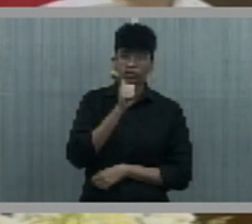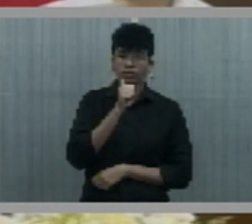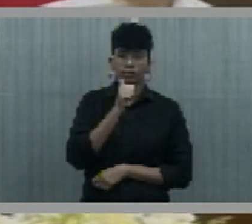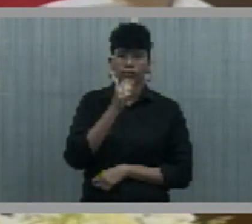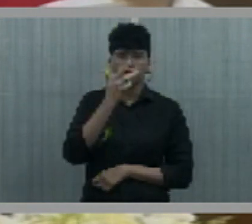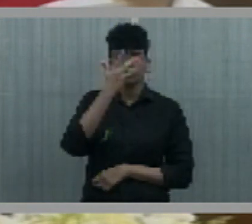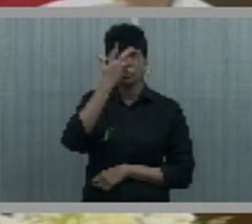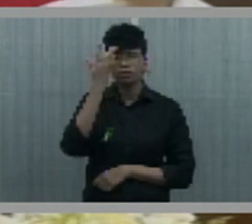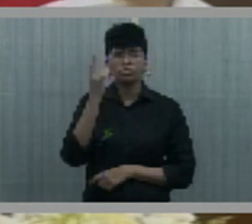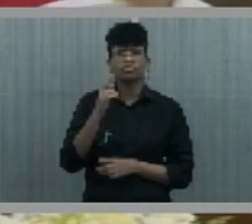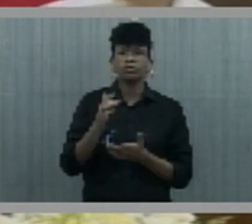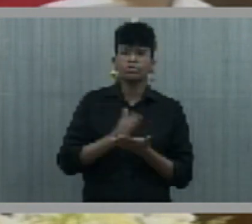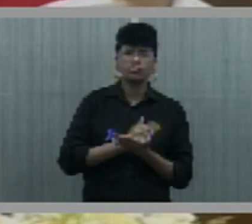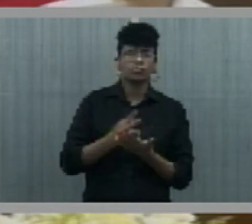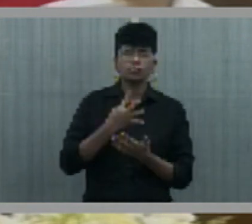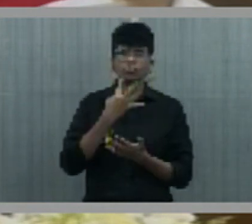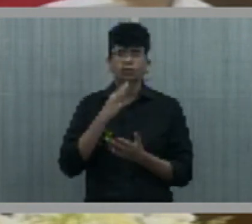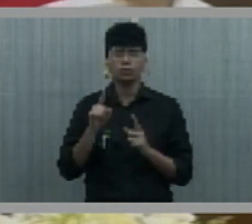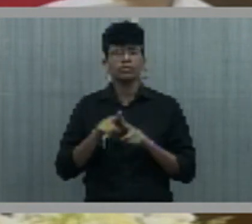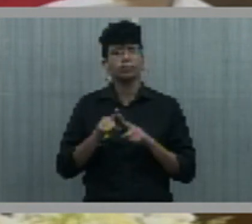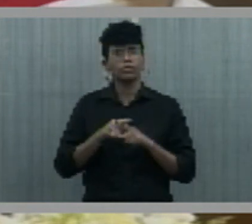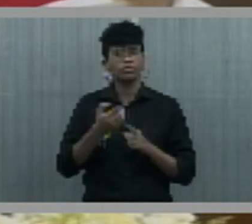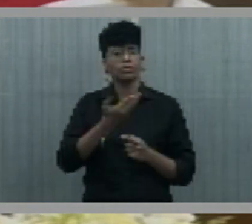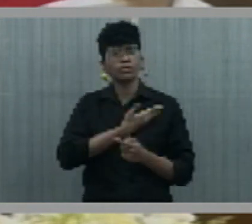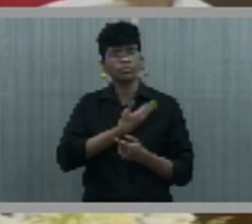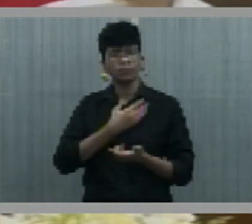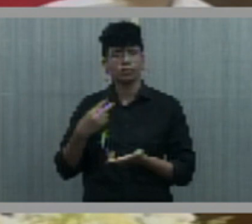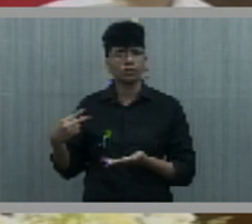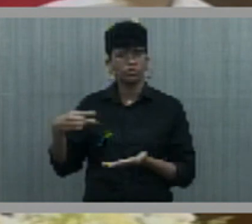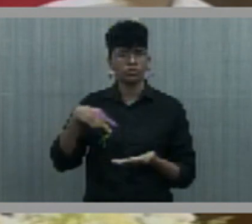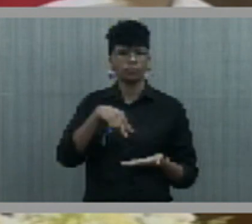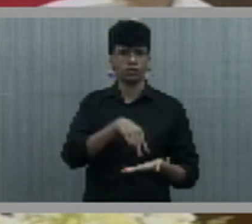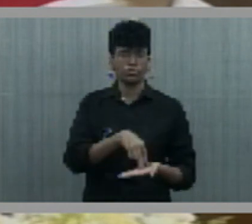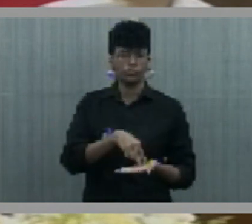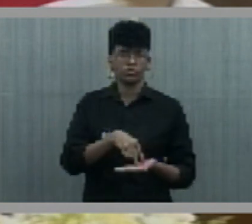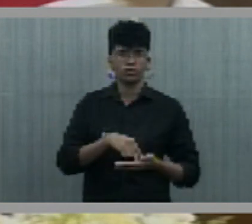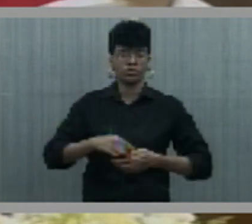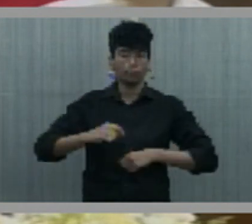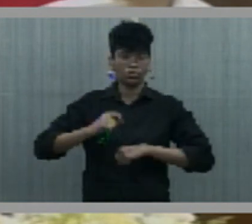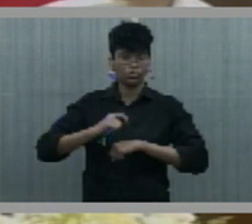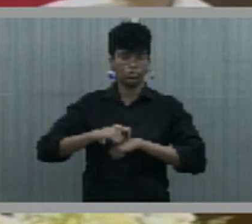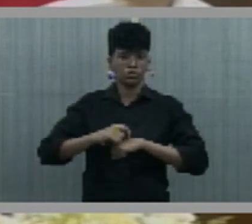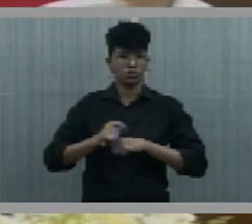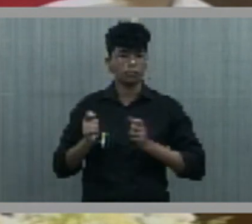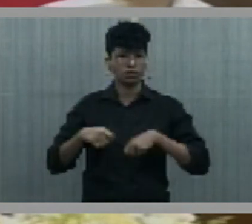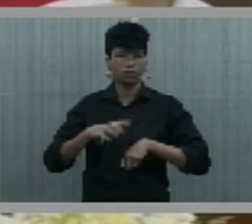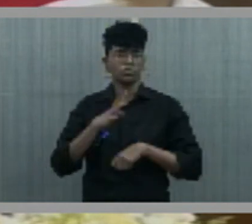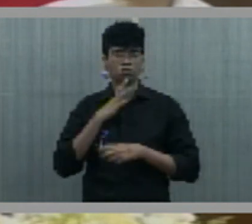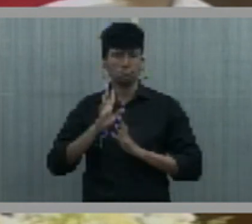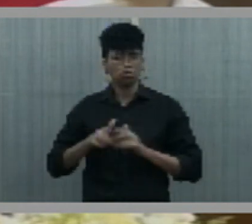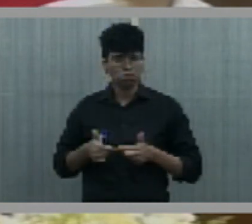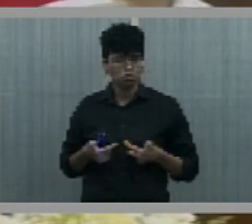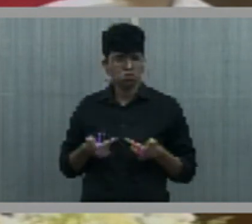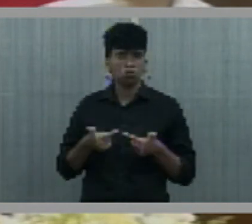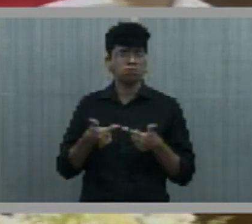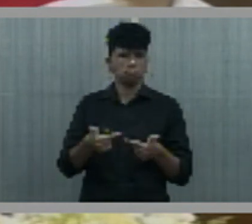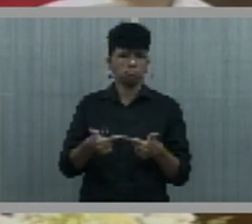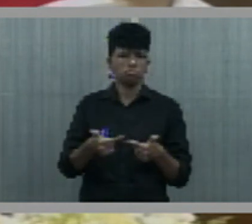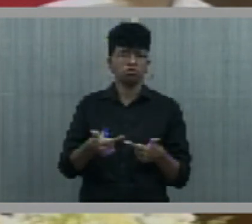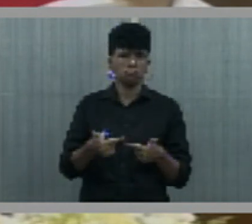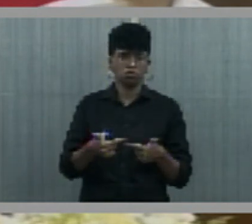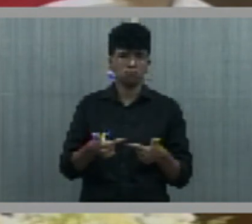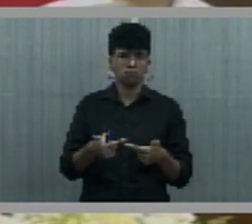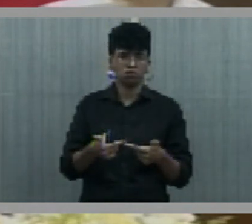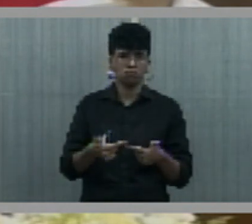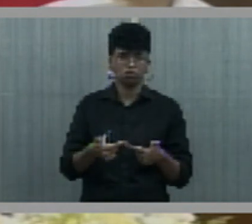leigos engajados e amigos que vieram fazer parte deste grande momento de reconhecimento do trabalho desses